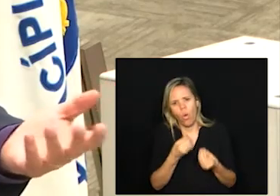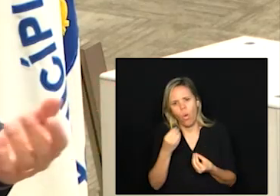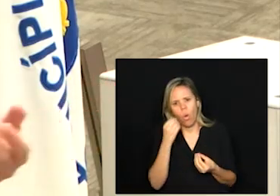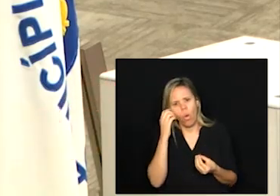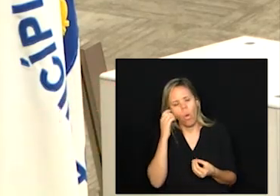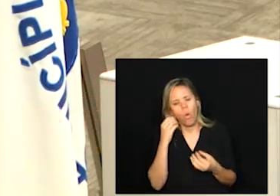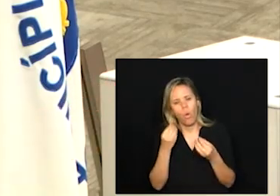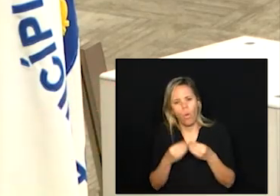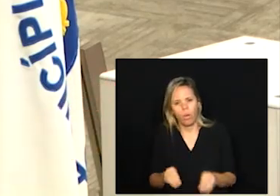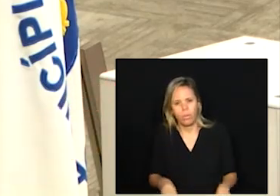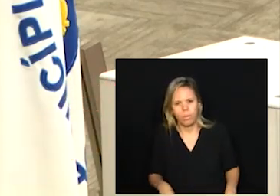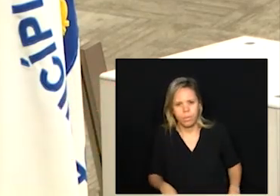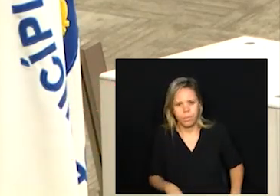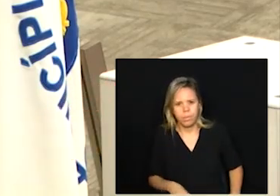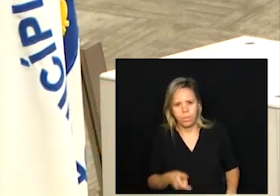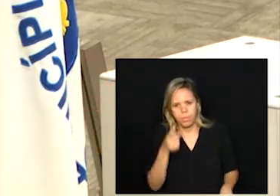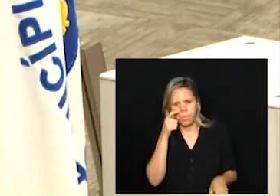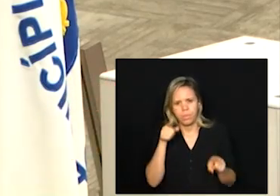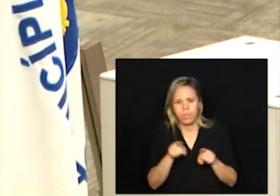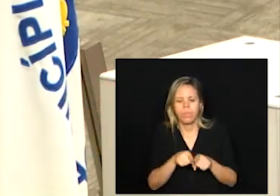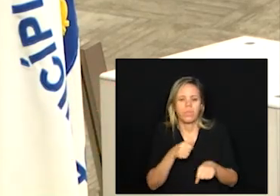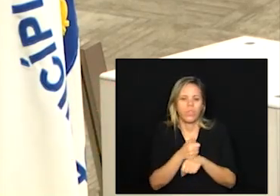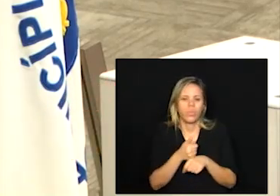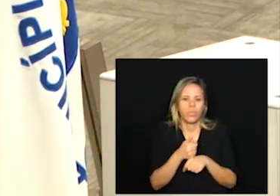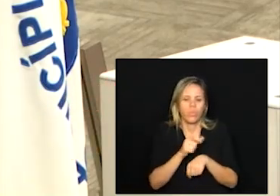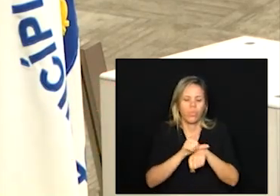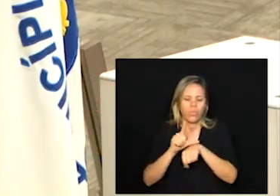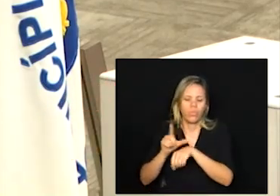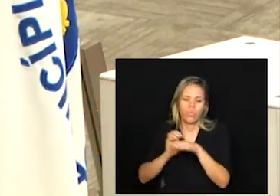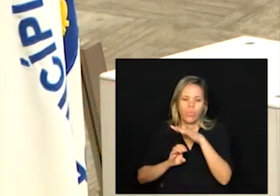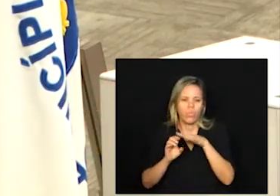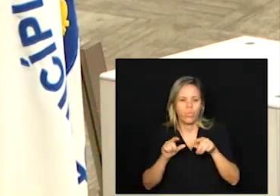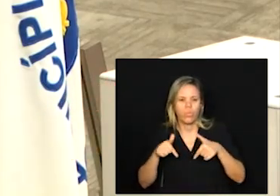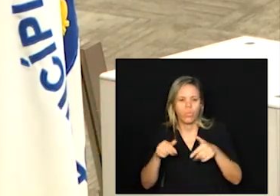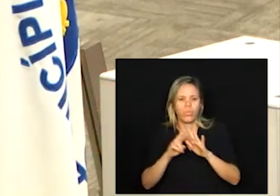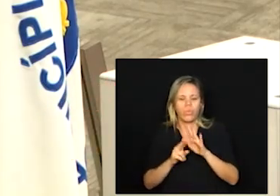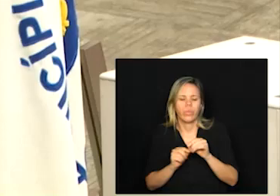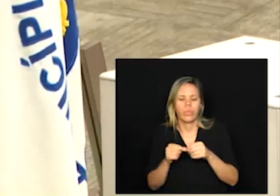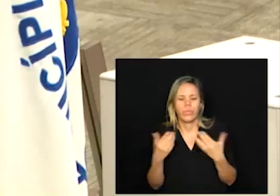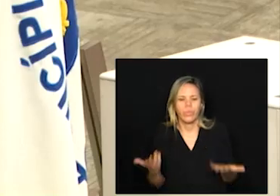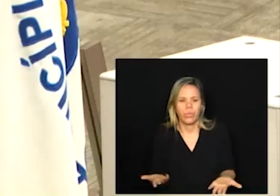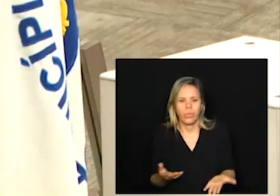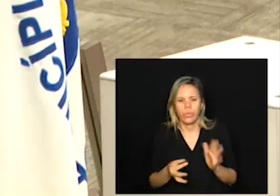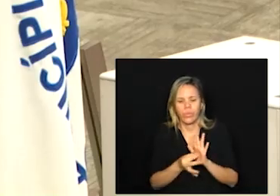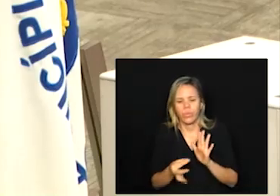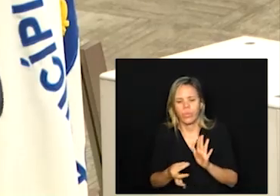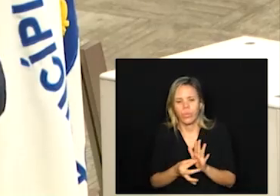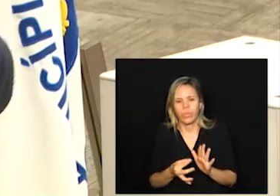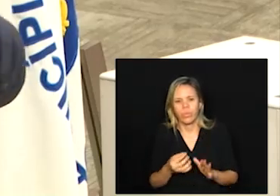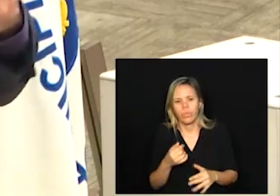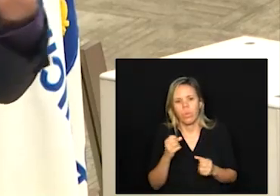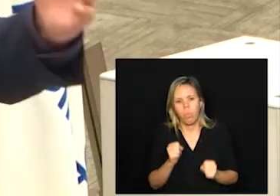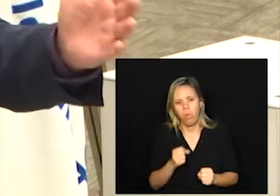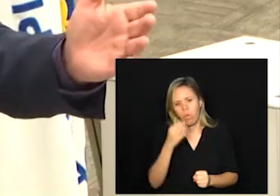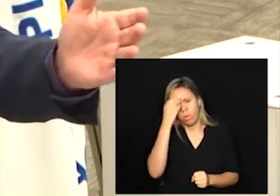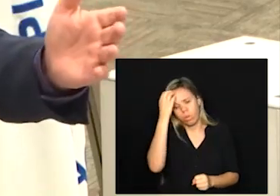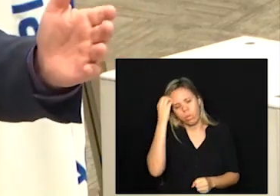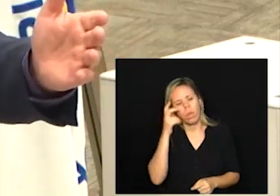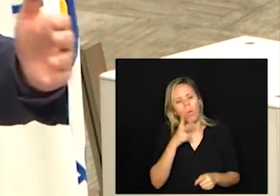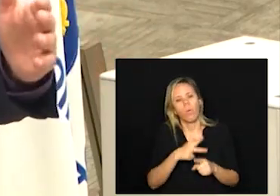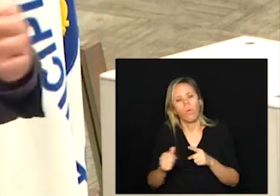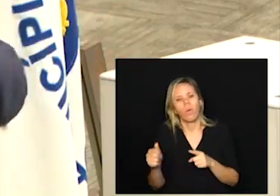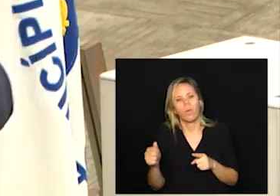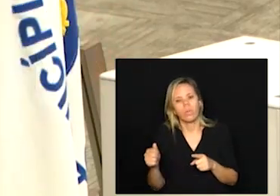foi impactado e também ouvir desse segmento quais as medidas ou ações que eles sugerem para que possa